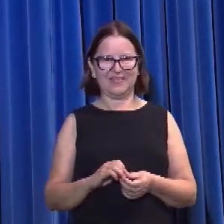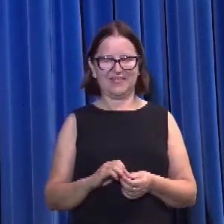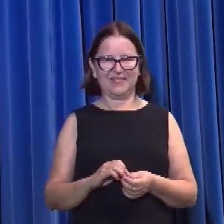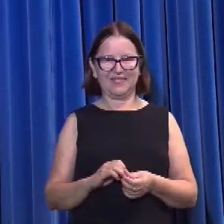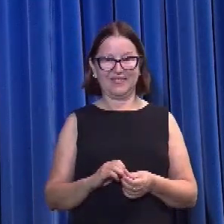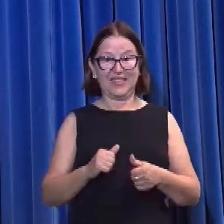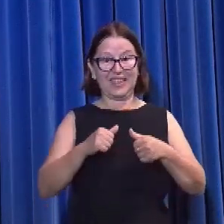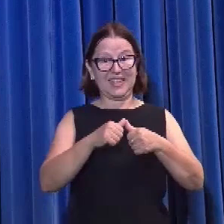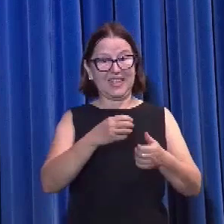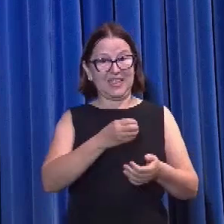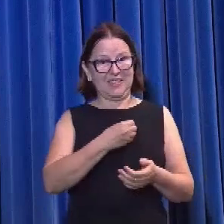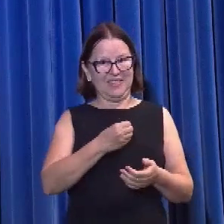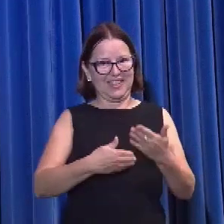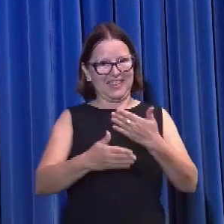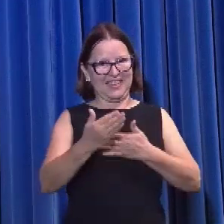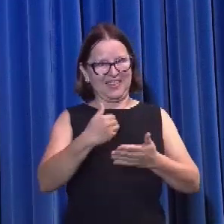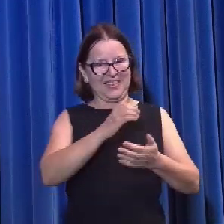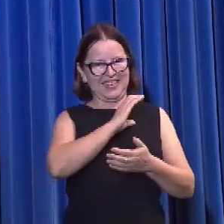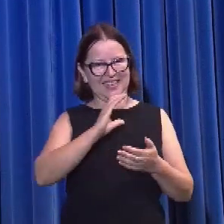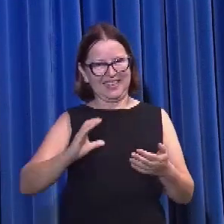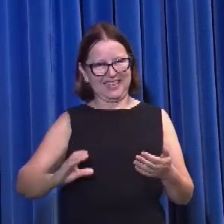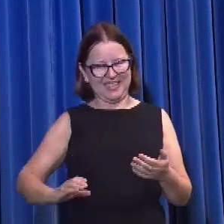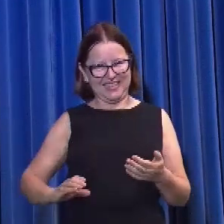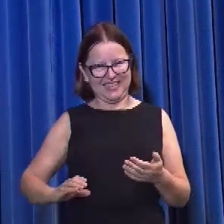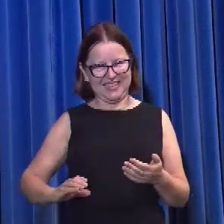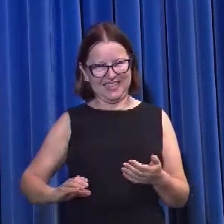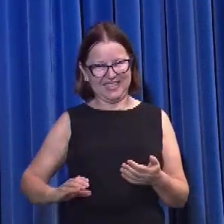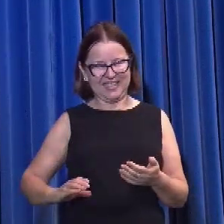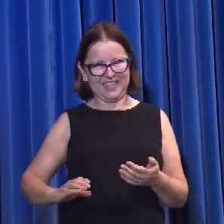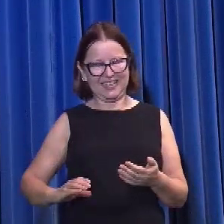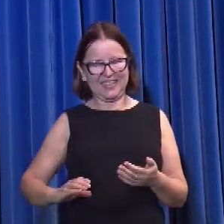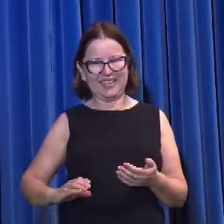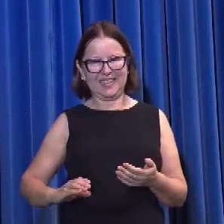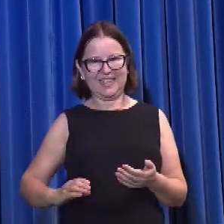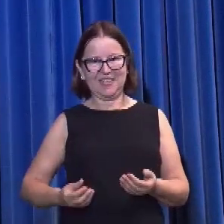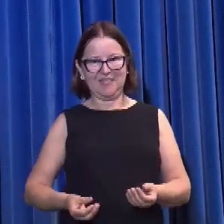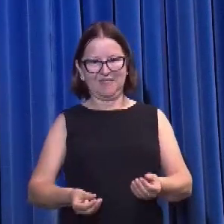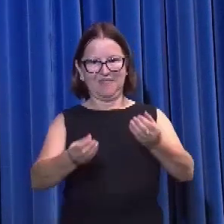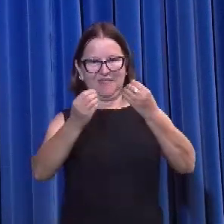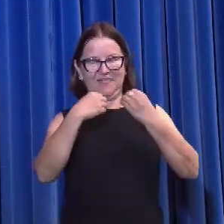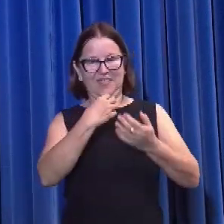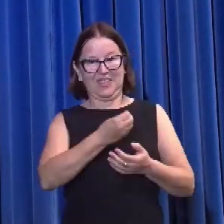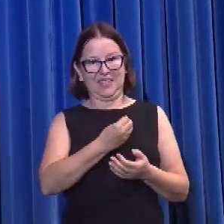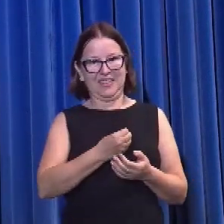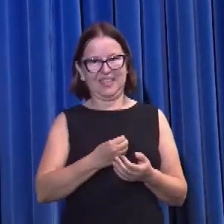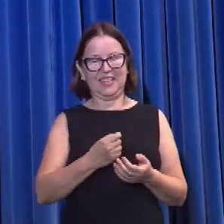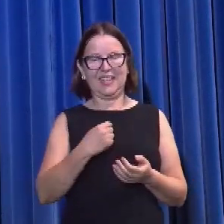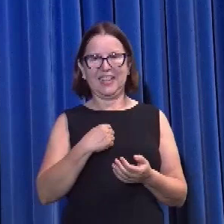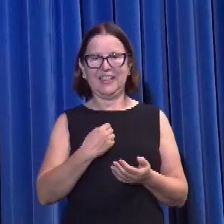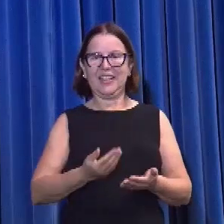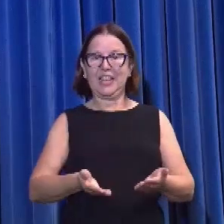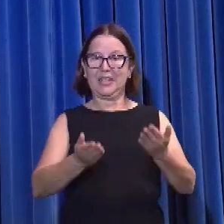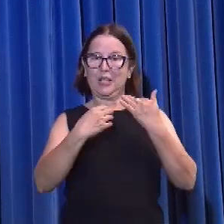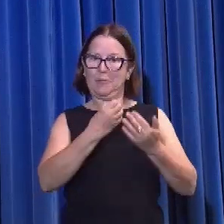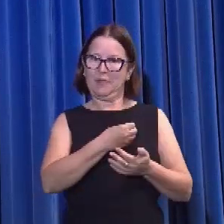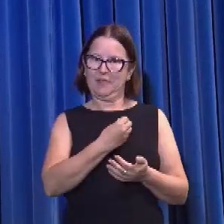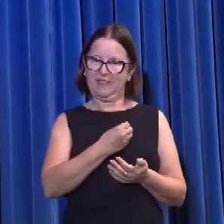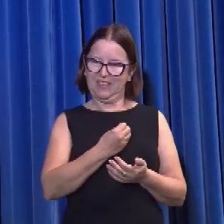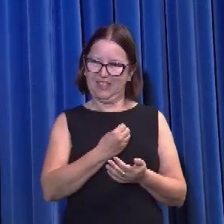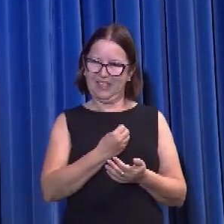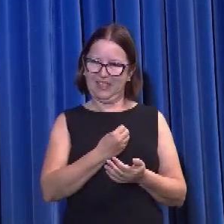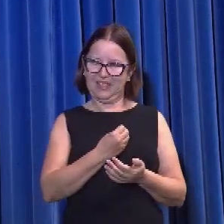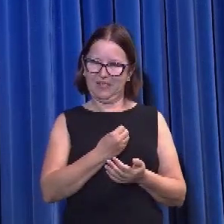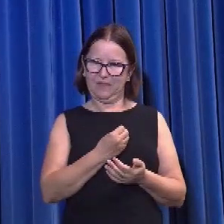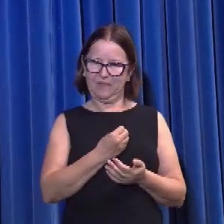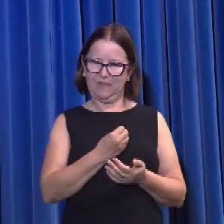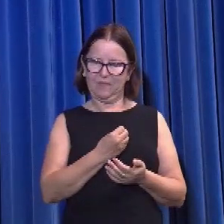E essa vida por meio de Cristo é a vida da vivificação. Eu fui vivificado, estando